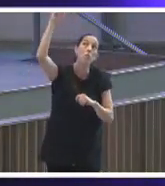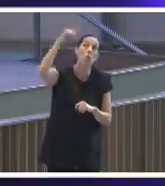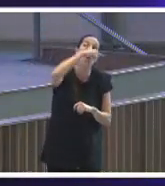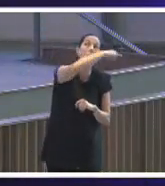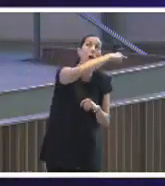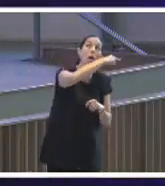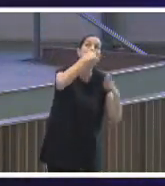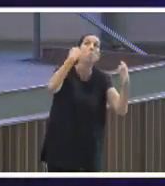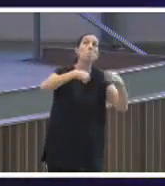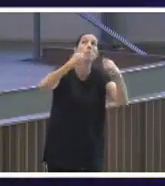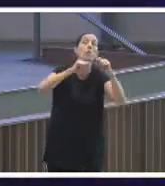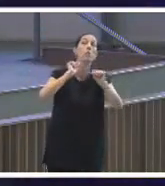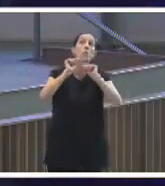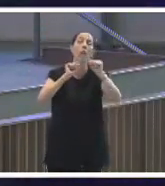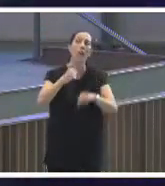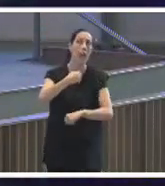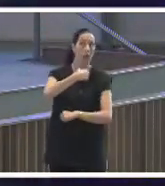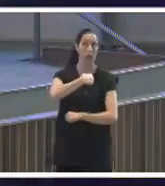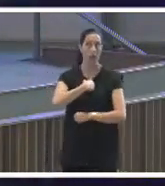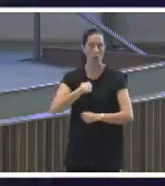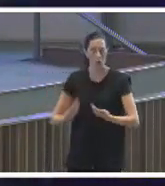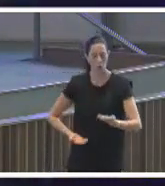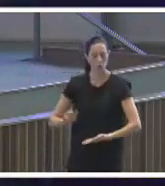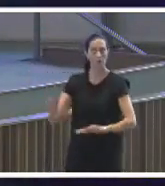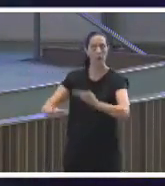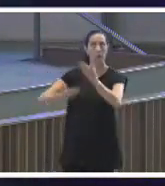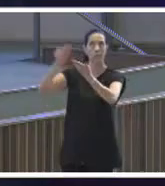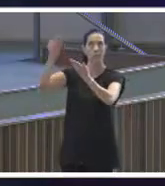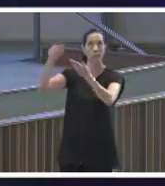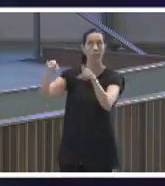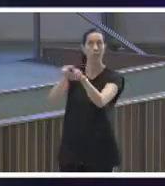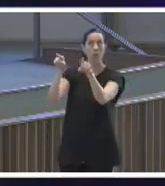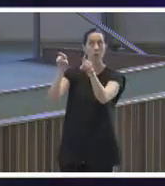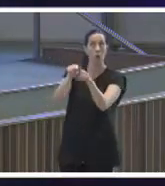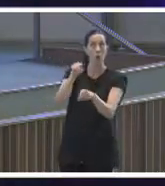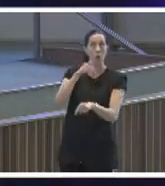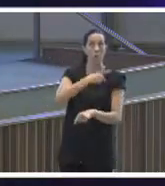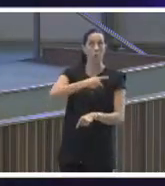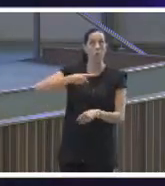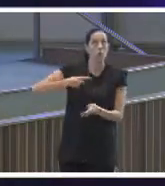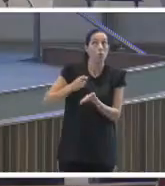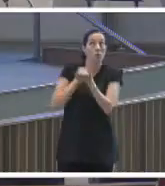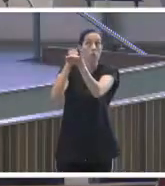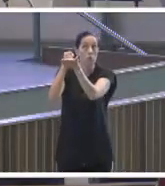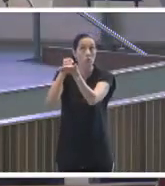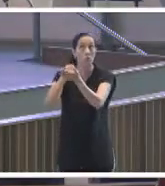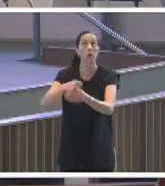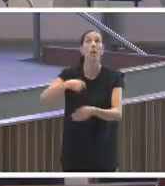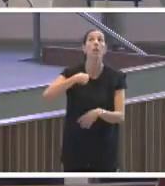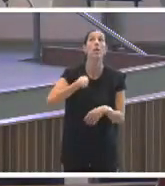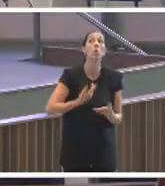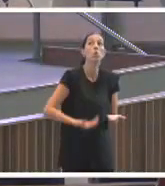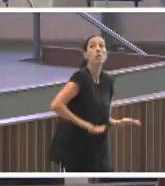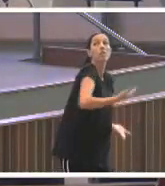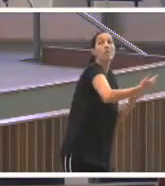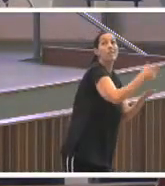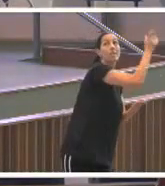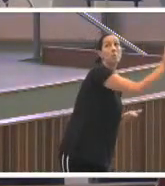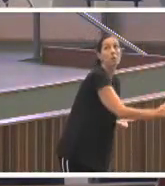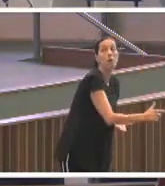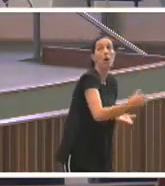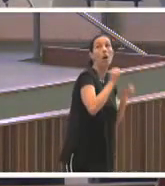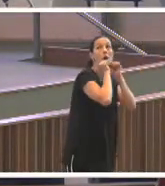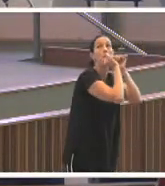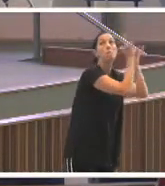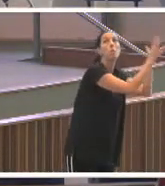teu servo, co-pastor, posso servir e abençoar. Esse